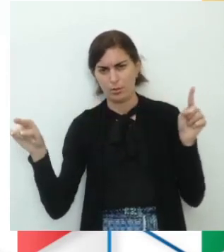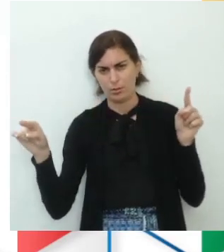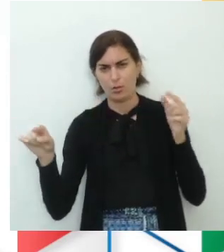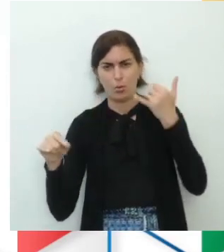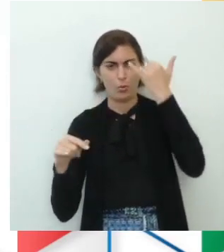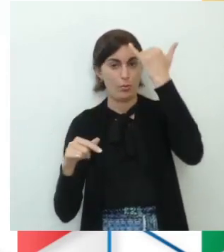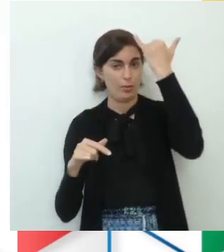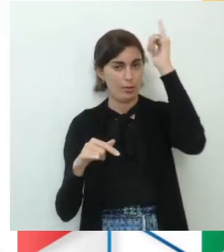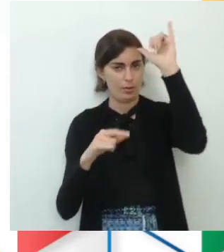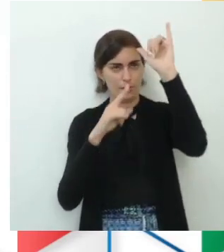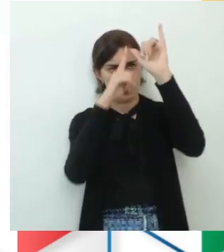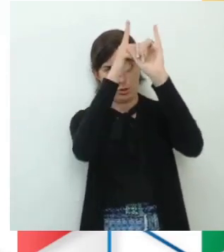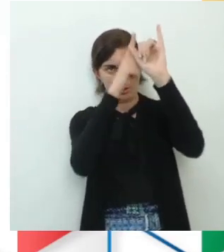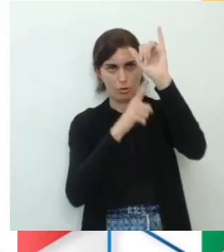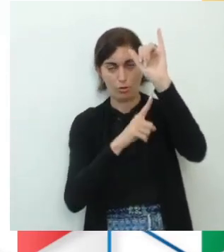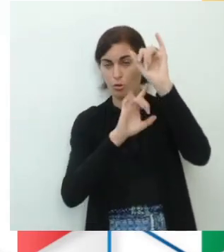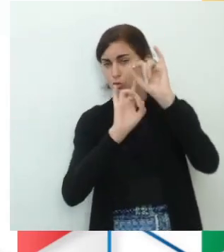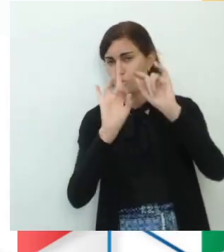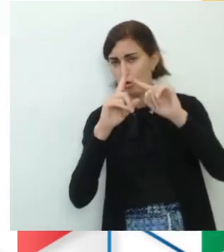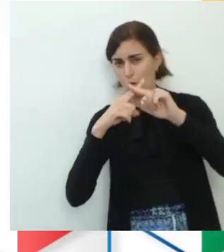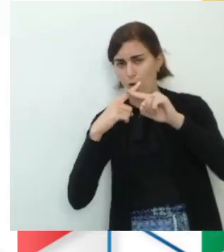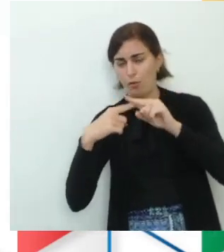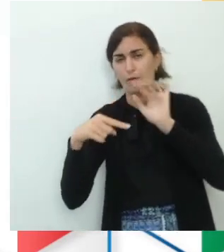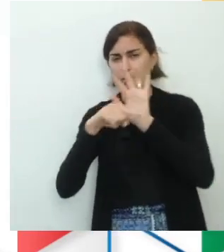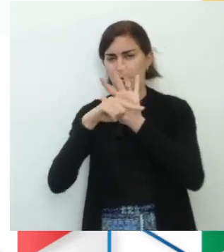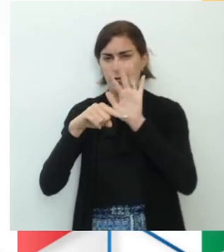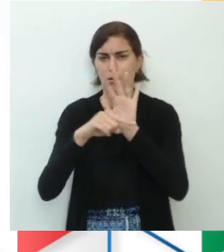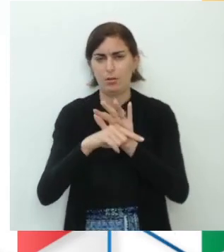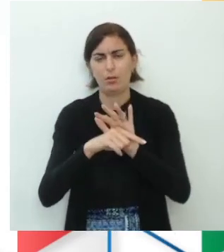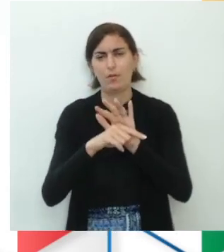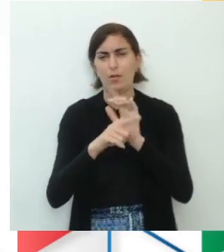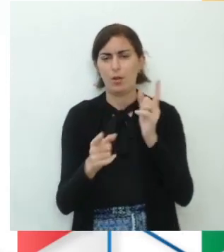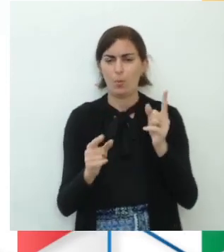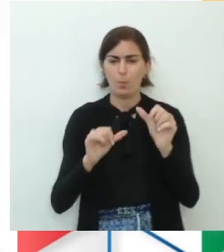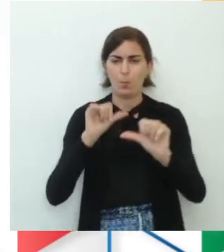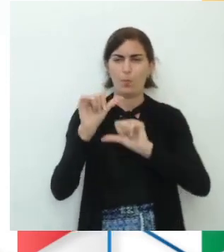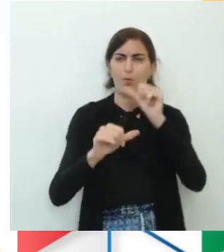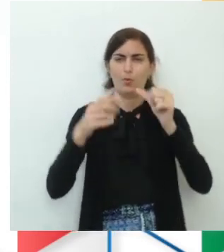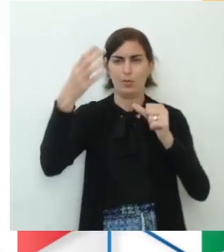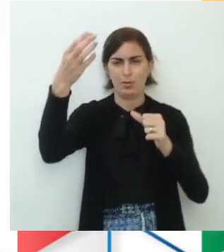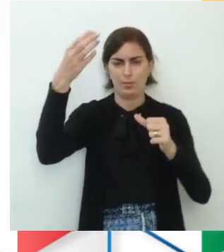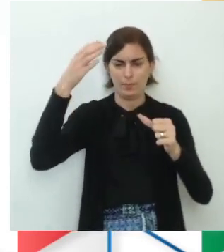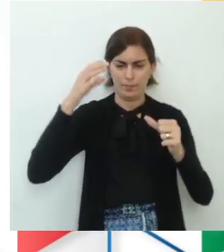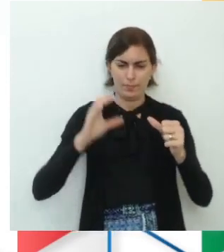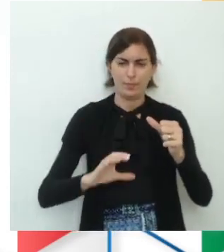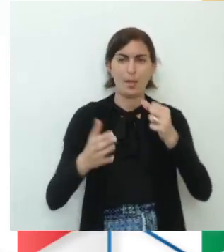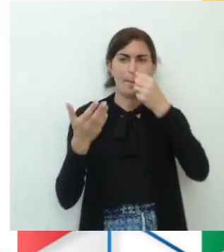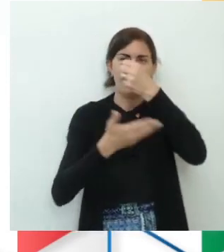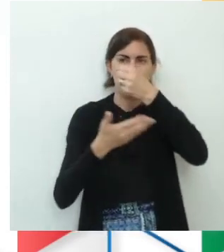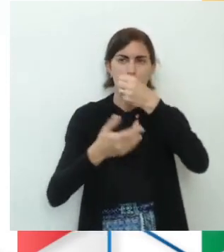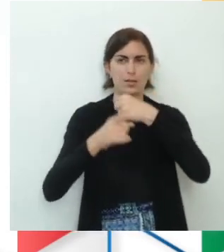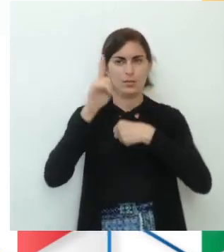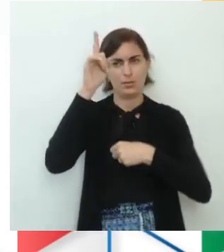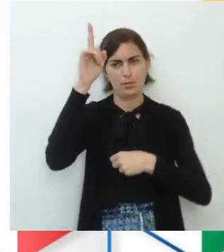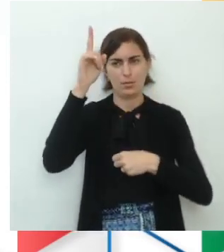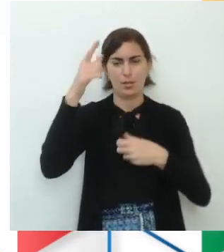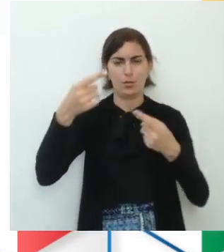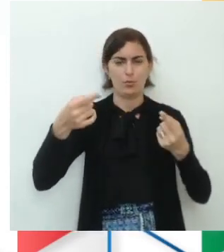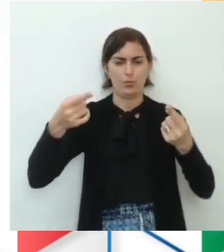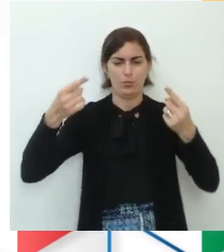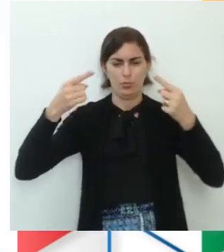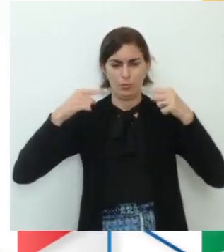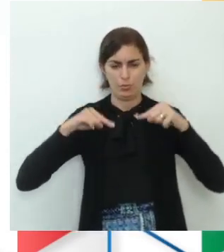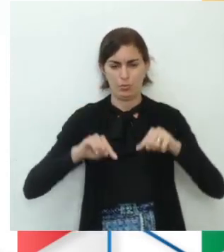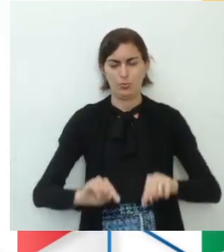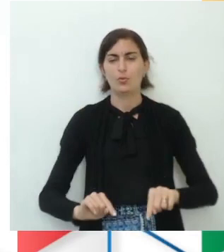y, né, por um valor negativo, aí ele inverte. Observa que a base dele está lá em cima e agora ele fica